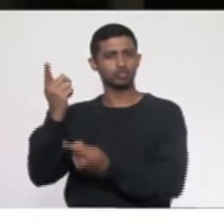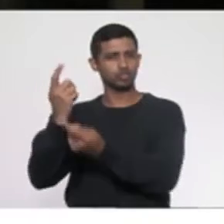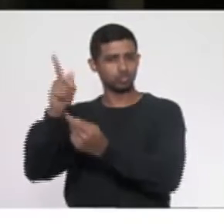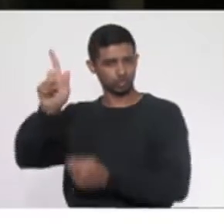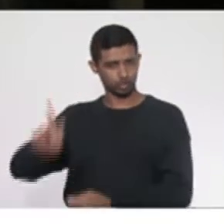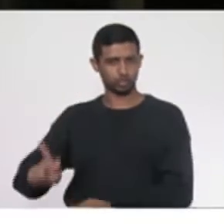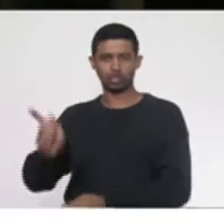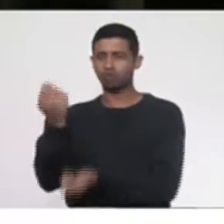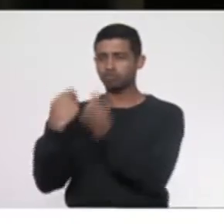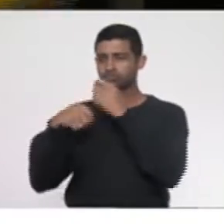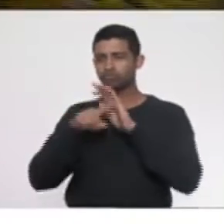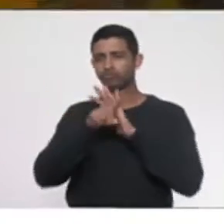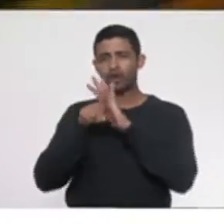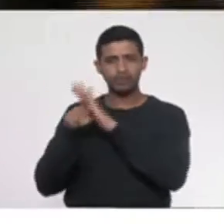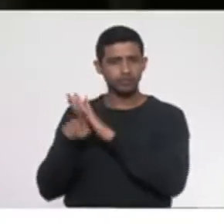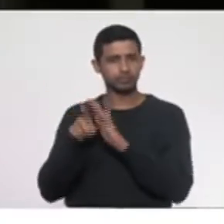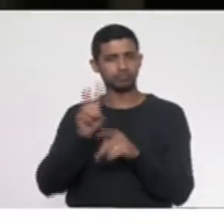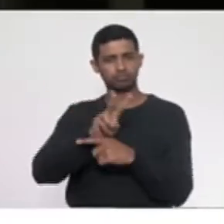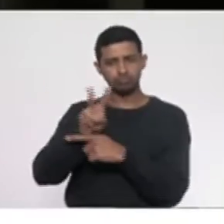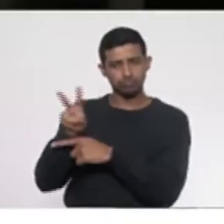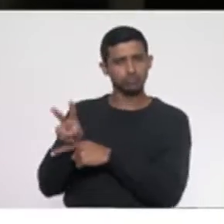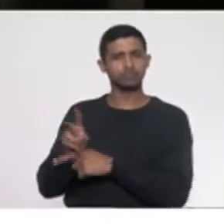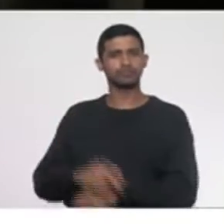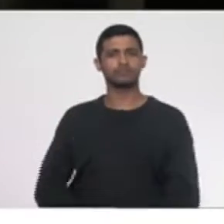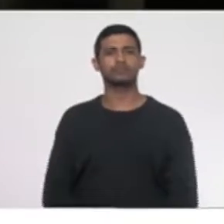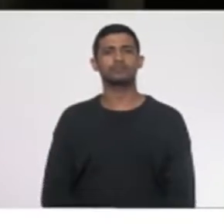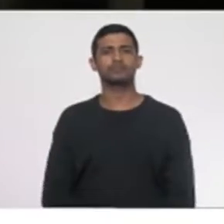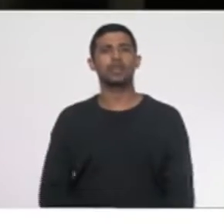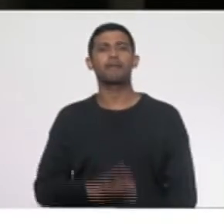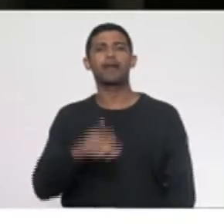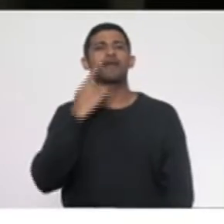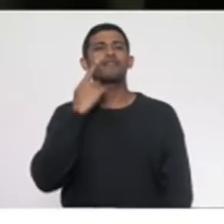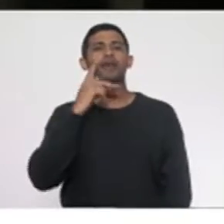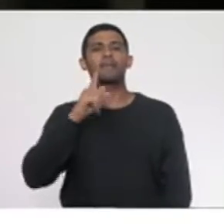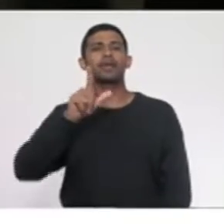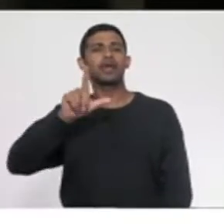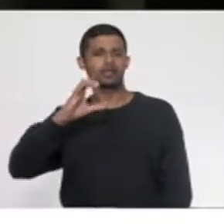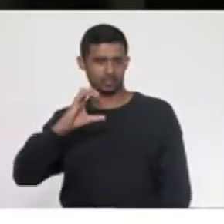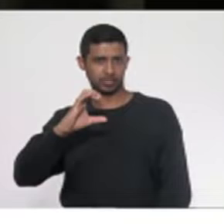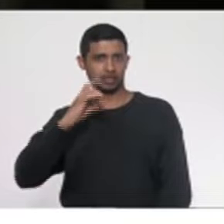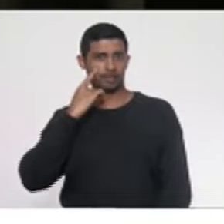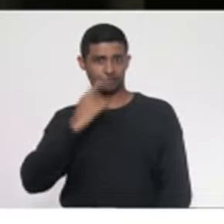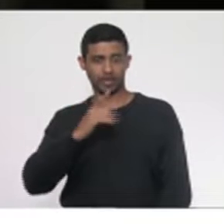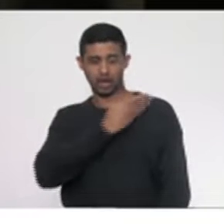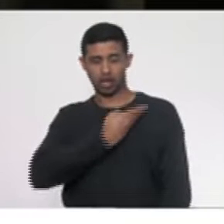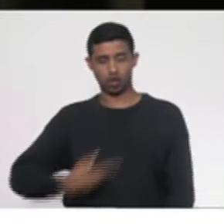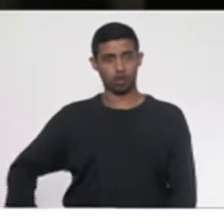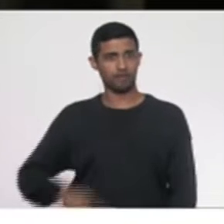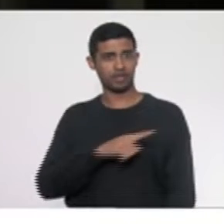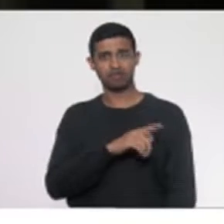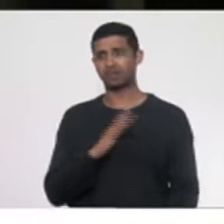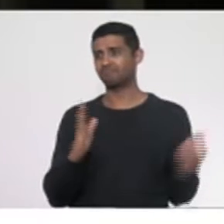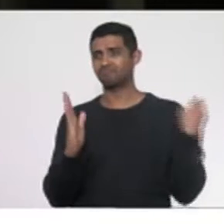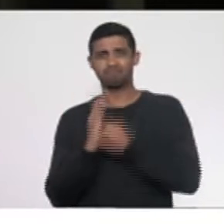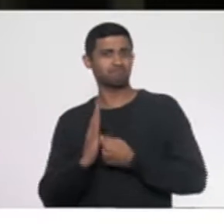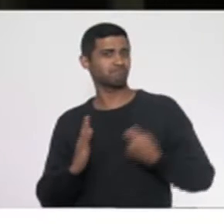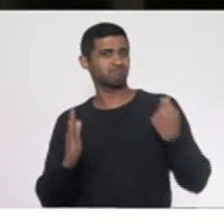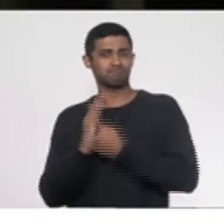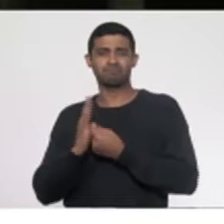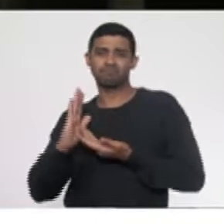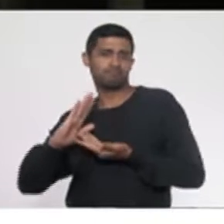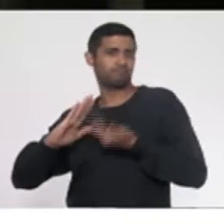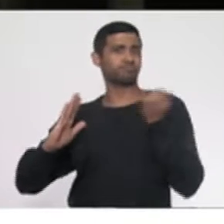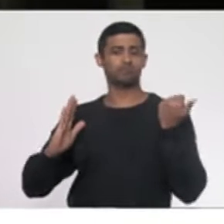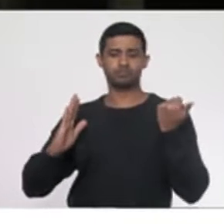fiscal. E exatamente nesse PLC, que o governo foi obrigado a